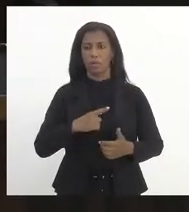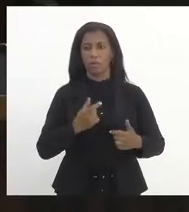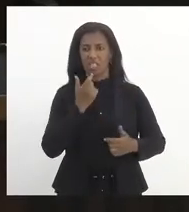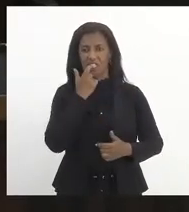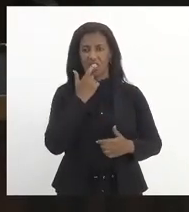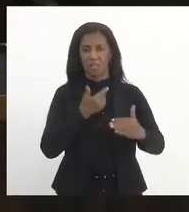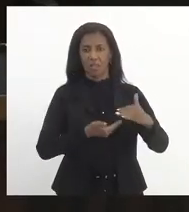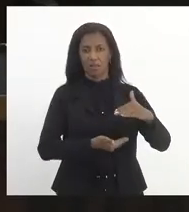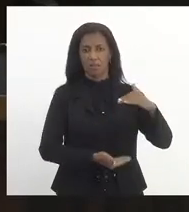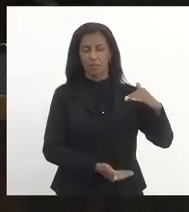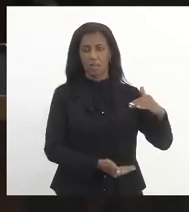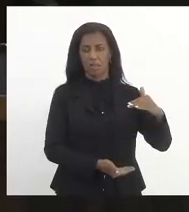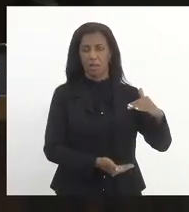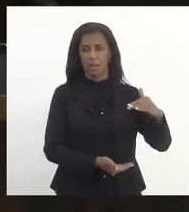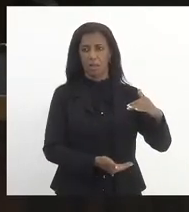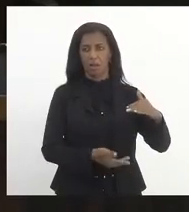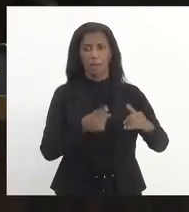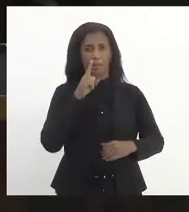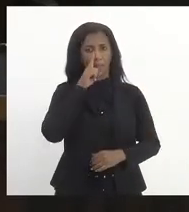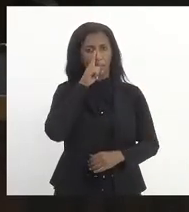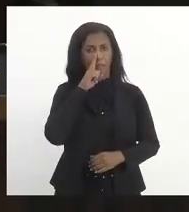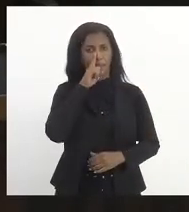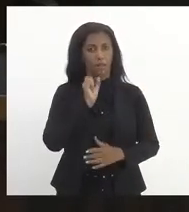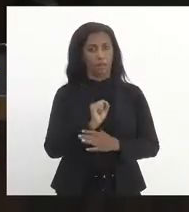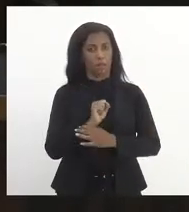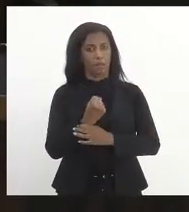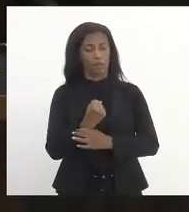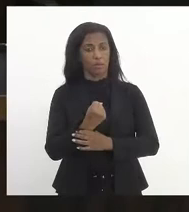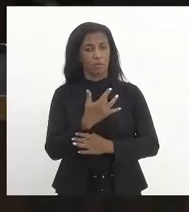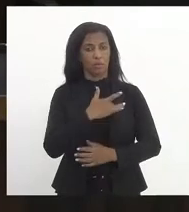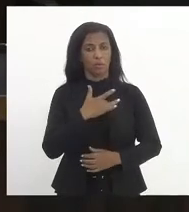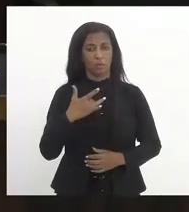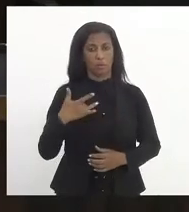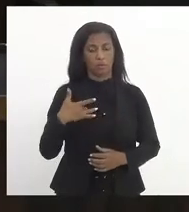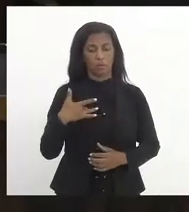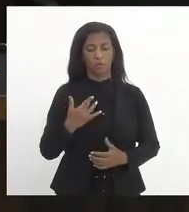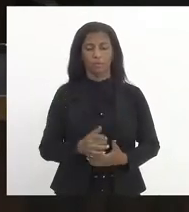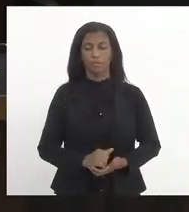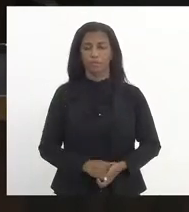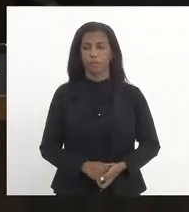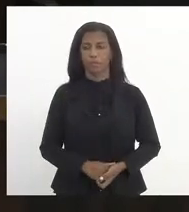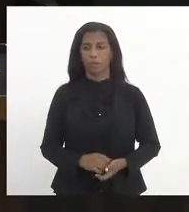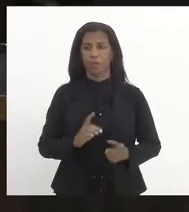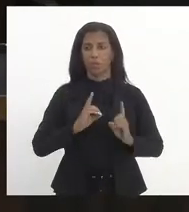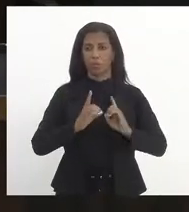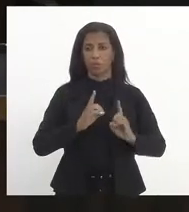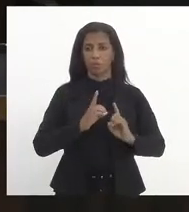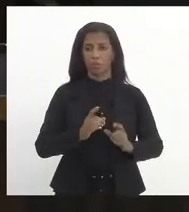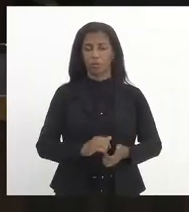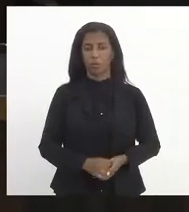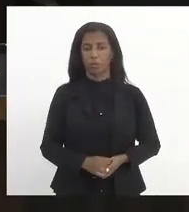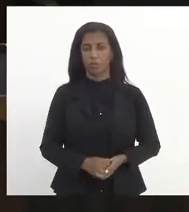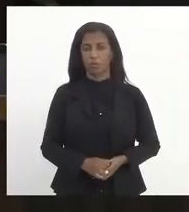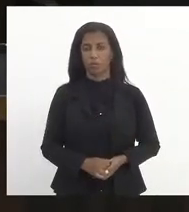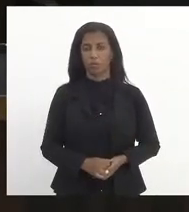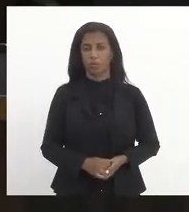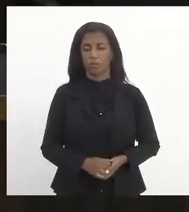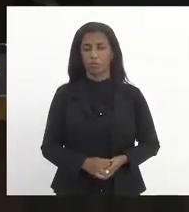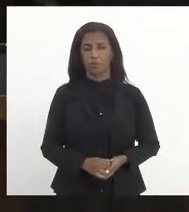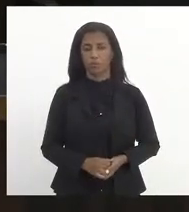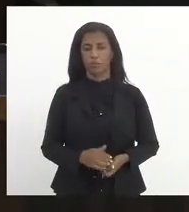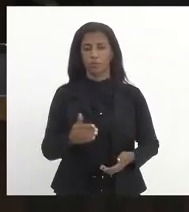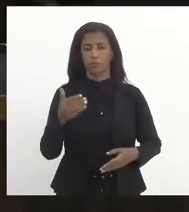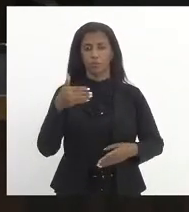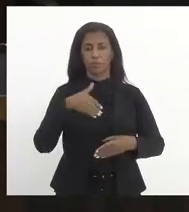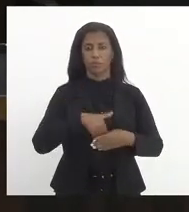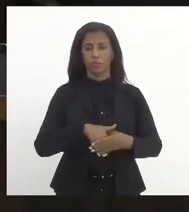embalagens apresentem risco à segurança alimentar e à saúde do consumidor. Em discussão, na vez que queira discutir, encerrada a discussão, em